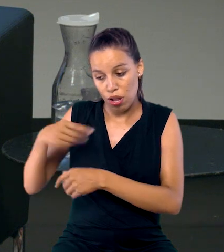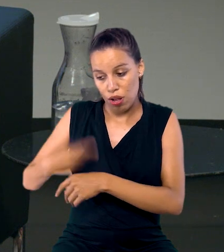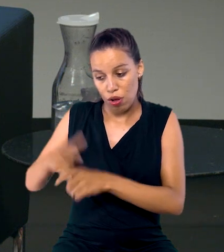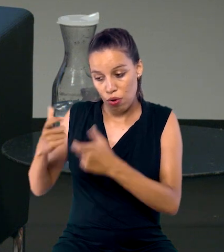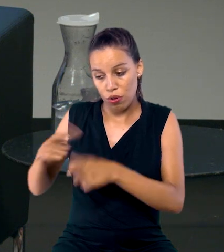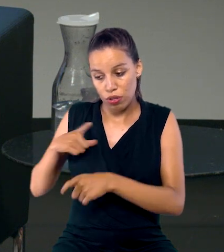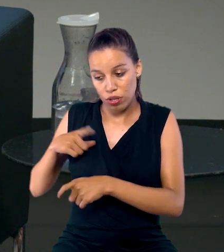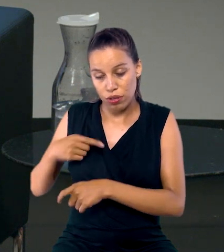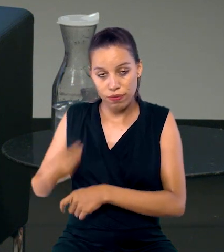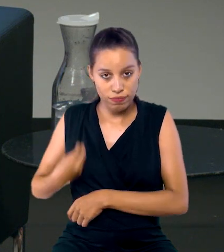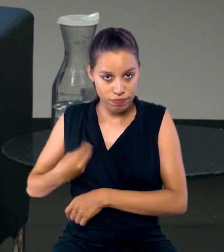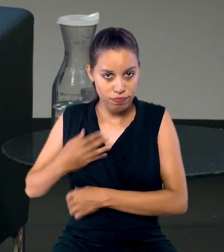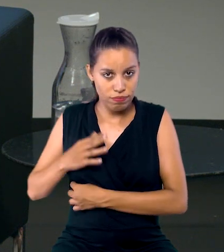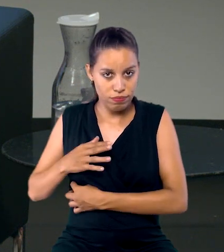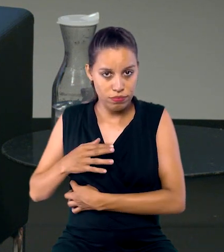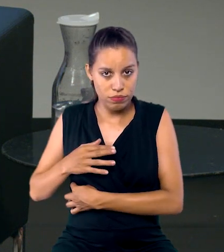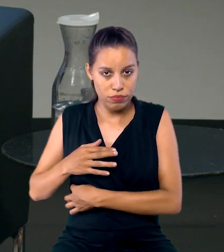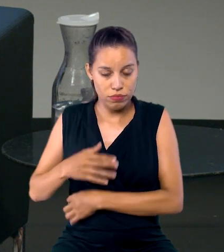eixos,